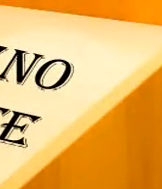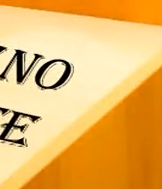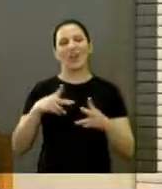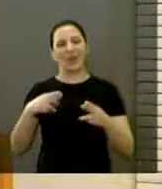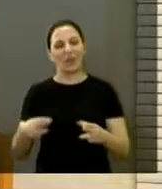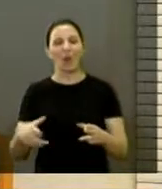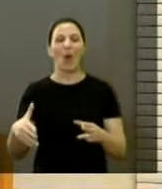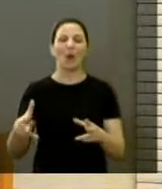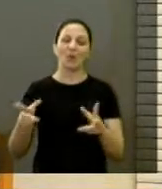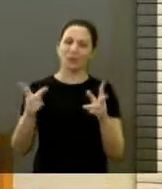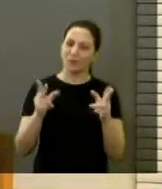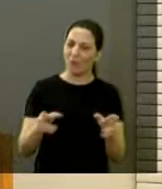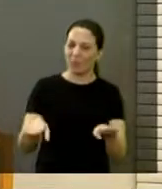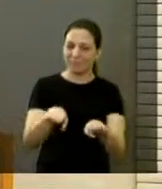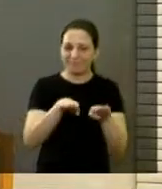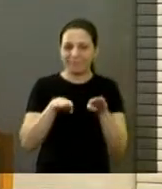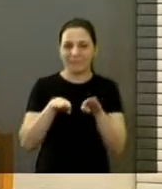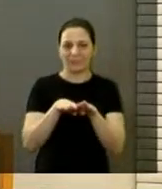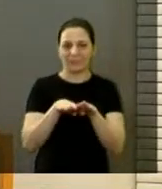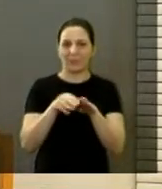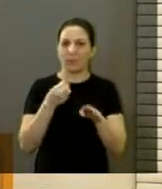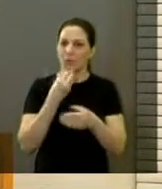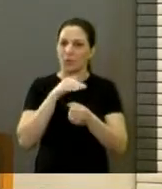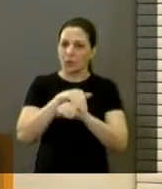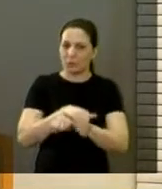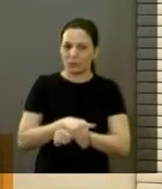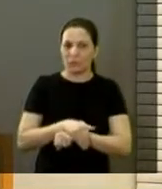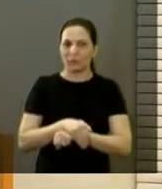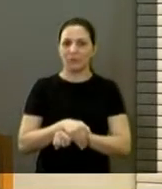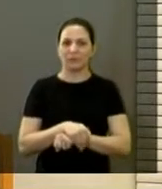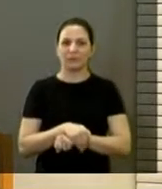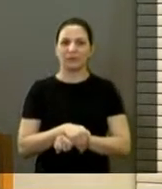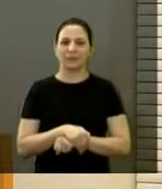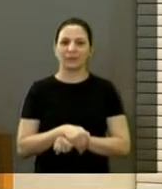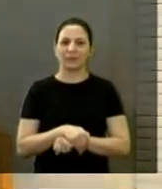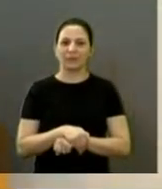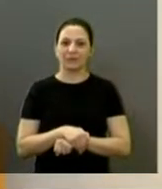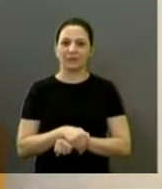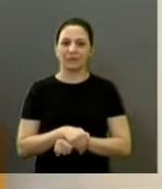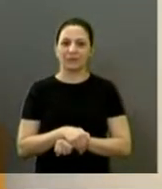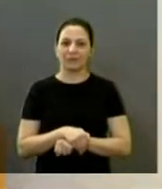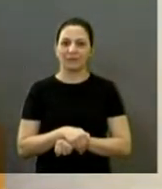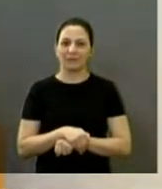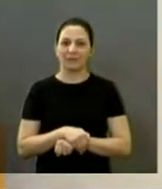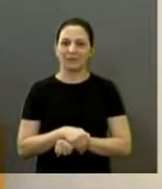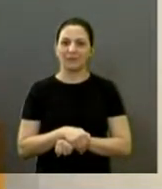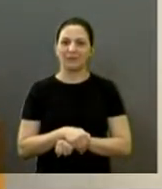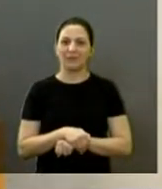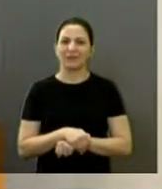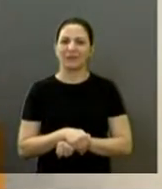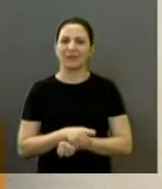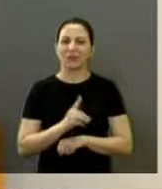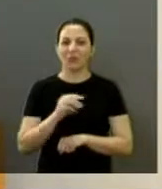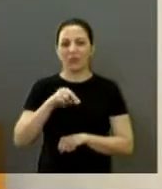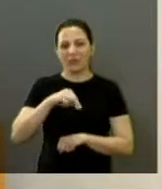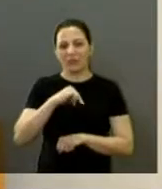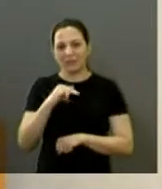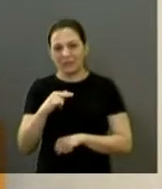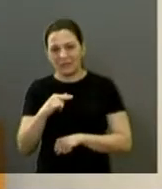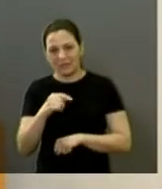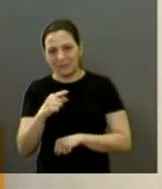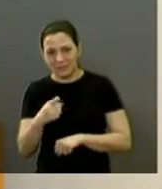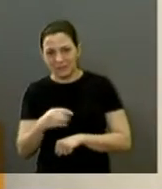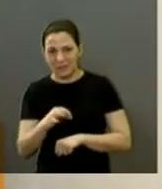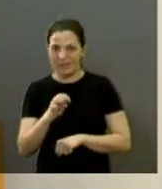boa noite a todos boa noite a todos é como dizer que até 2011 a gol à minha pátria mas é democrático e